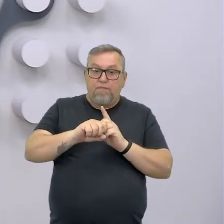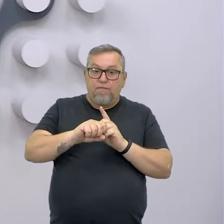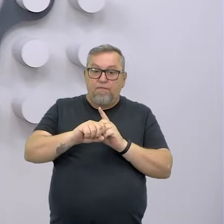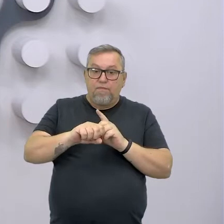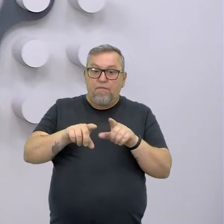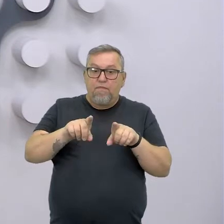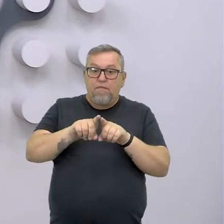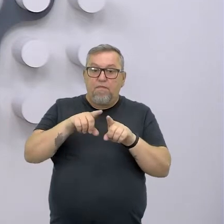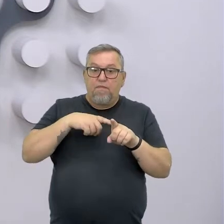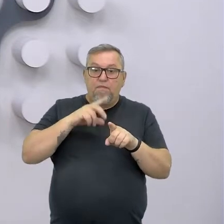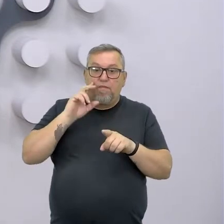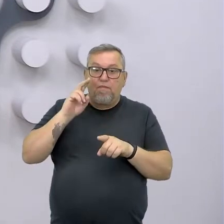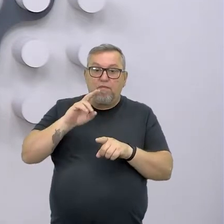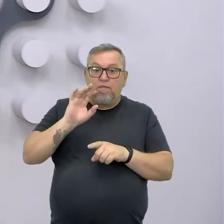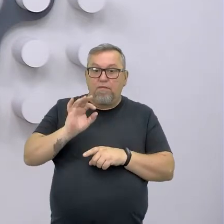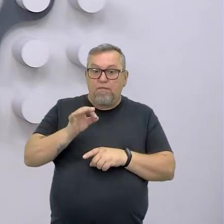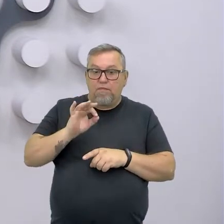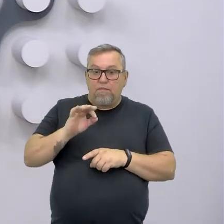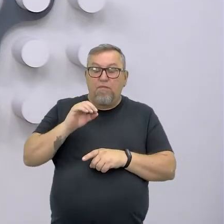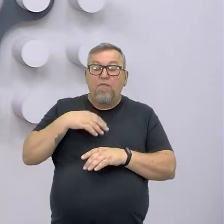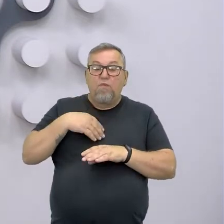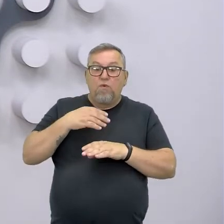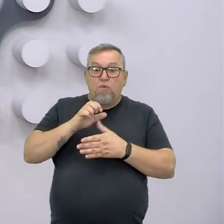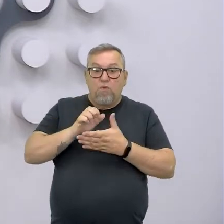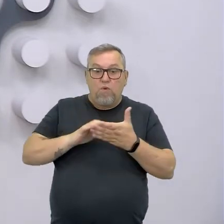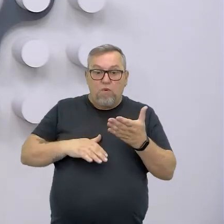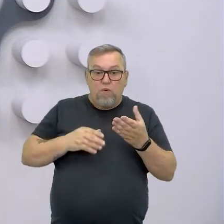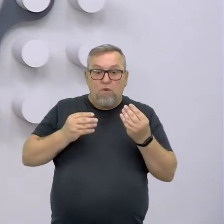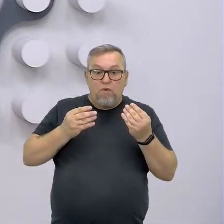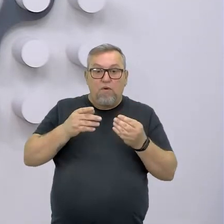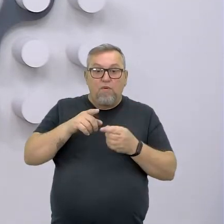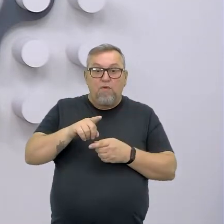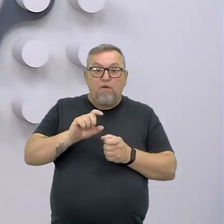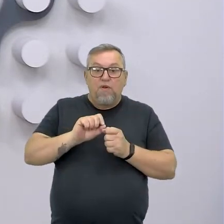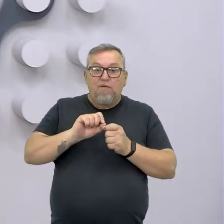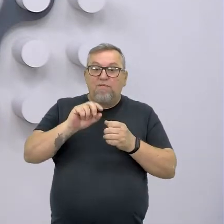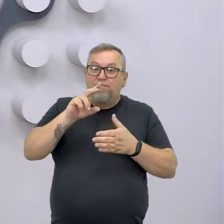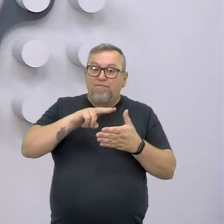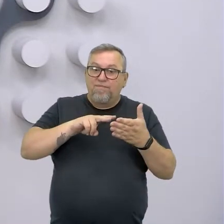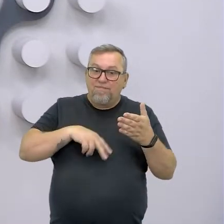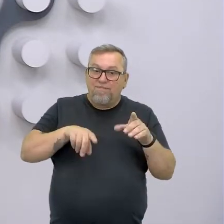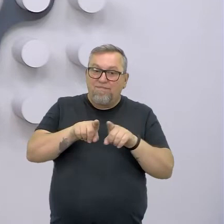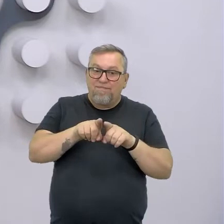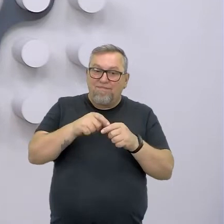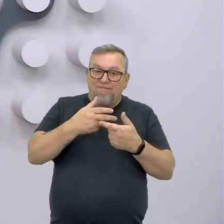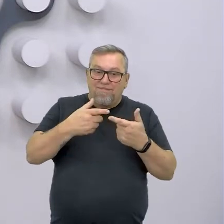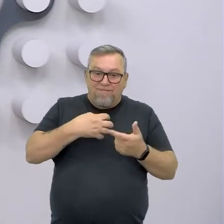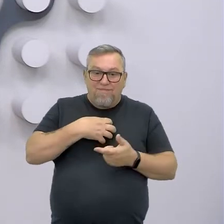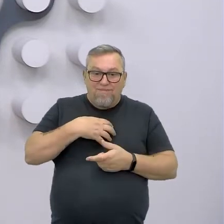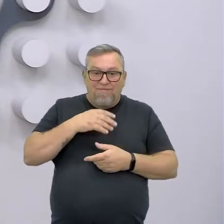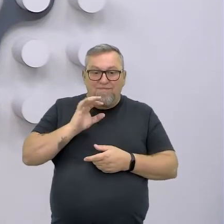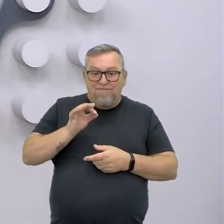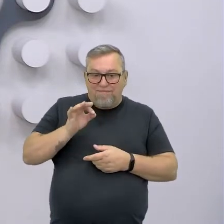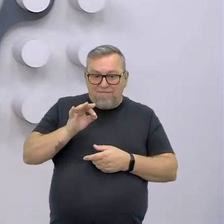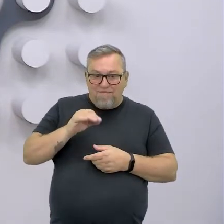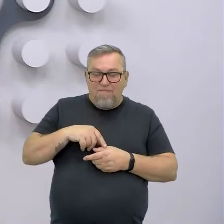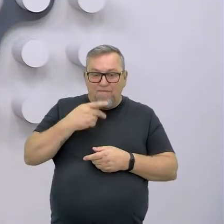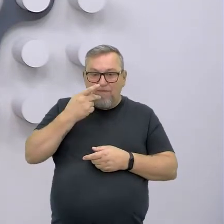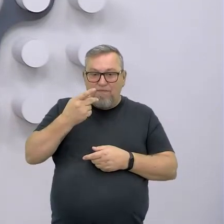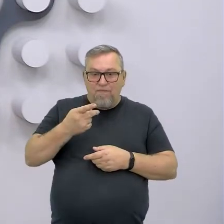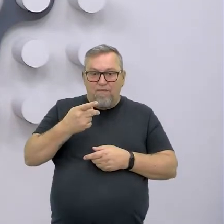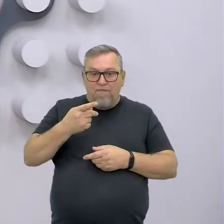e tem a ver justamente com esse exercício que eu recomendei a vocês, que é o da leitura, né, de certo modo, né? Eu